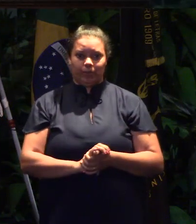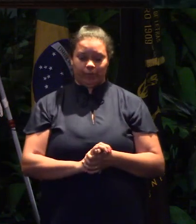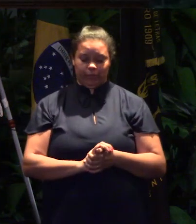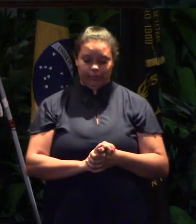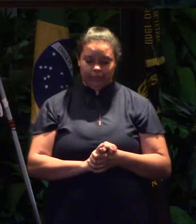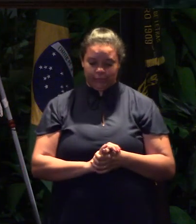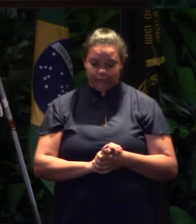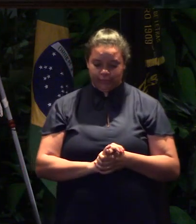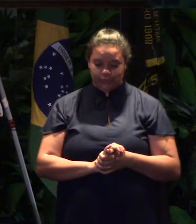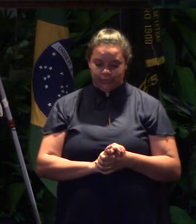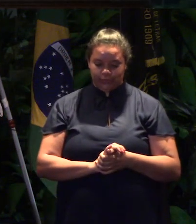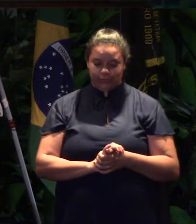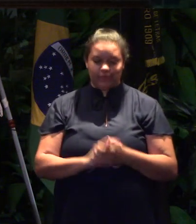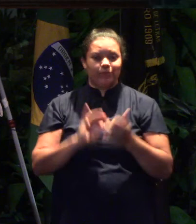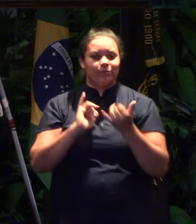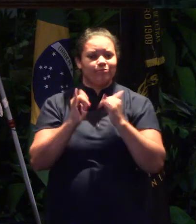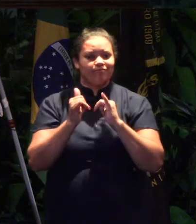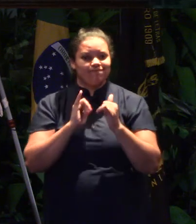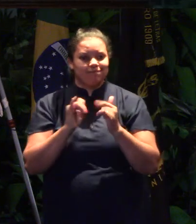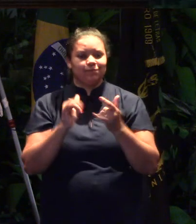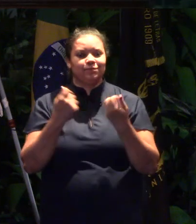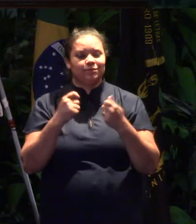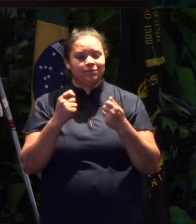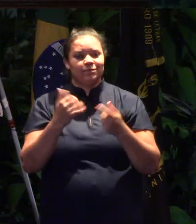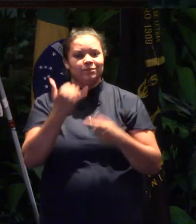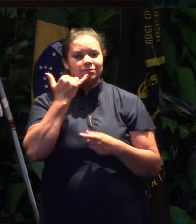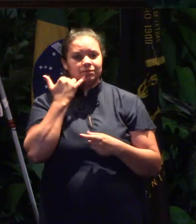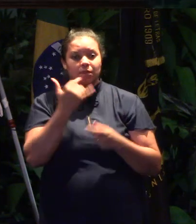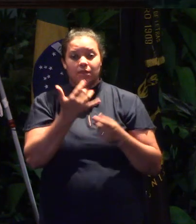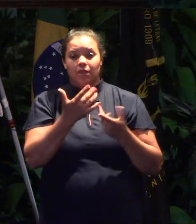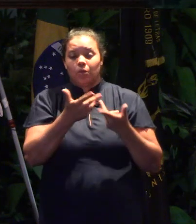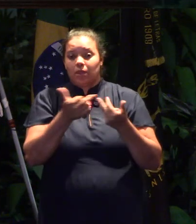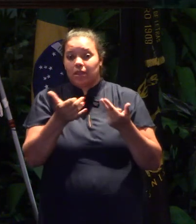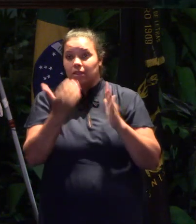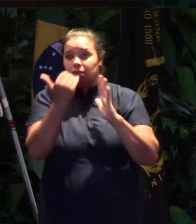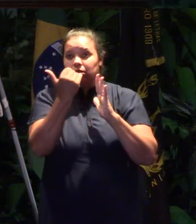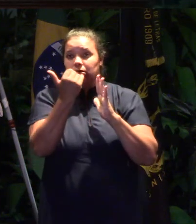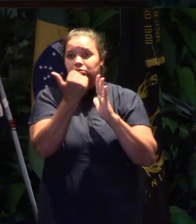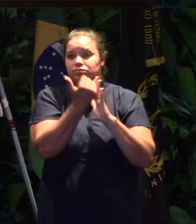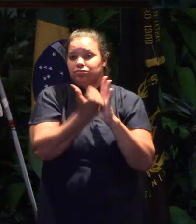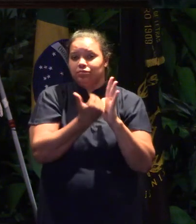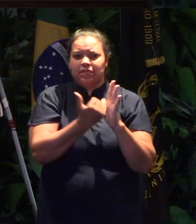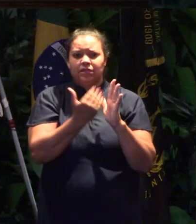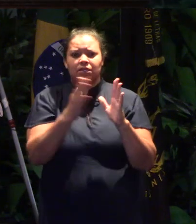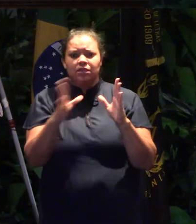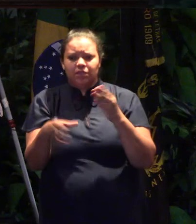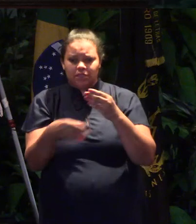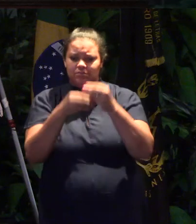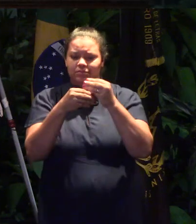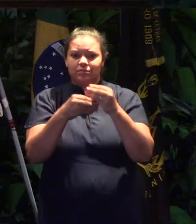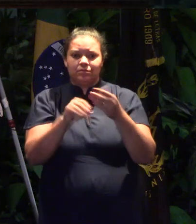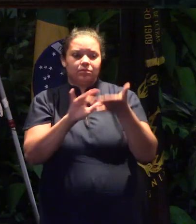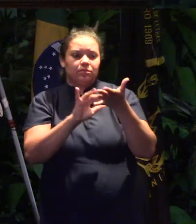Sim. Né? Eu uso para interagir com o celular, quando eu preciso digitar coisas mais longas. Se são coisas mais curtas, eu dito, né,